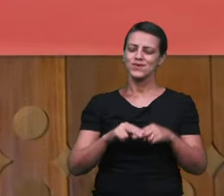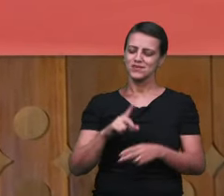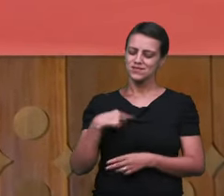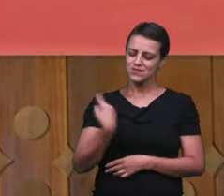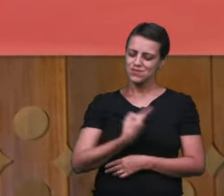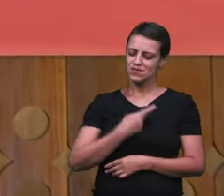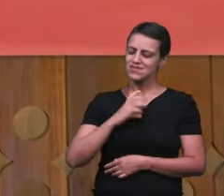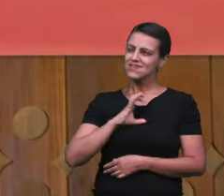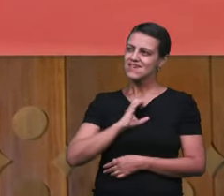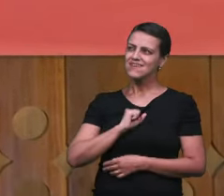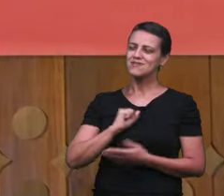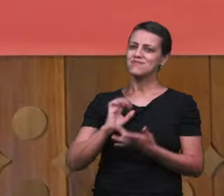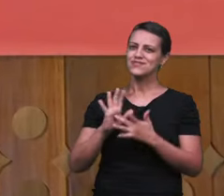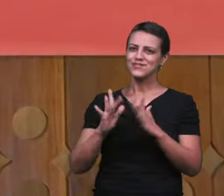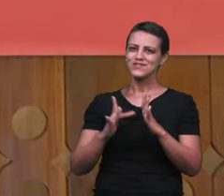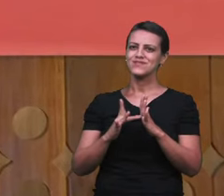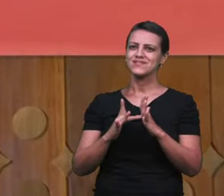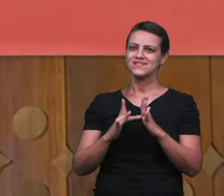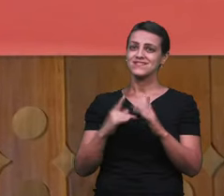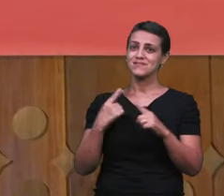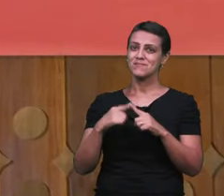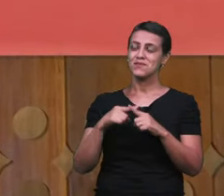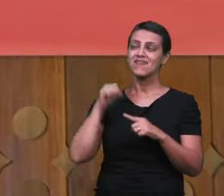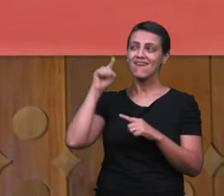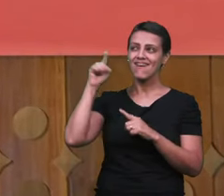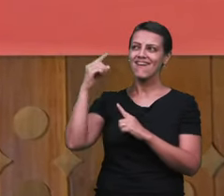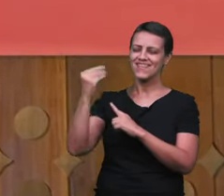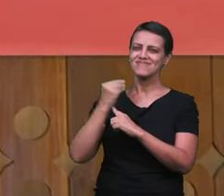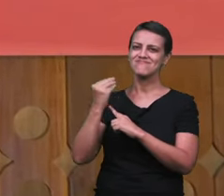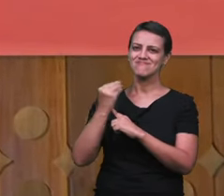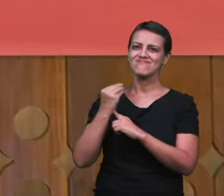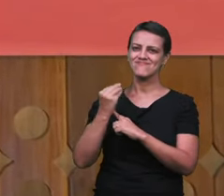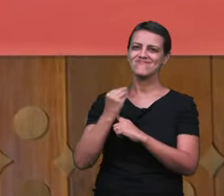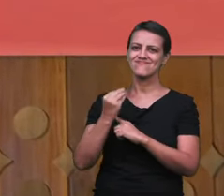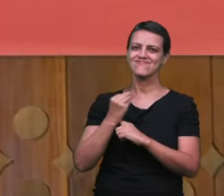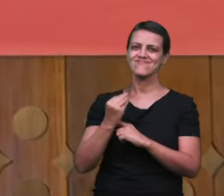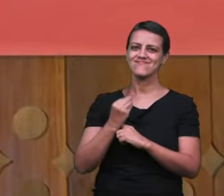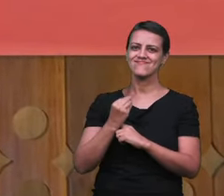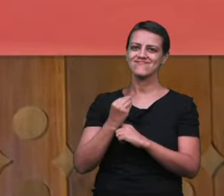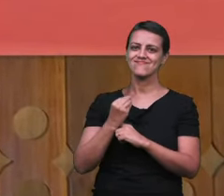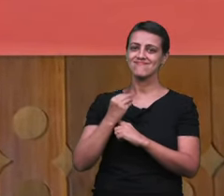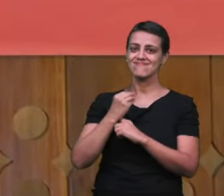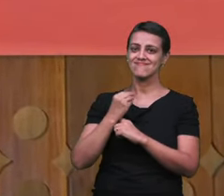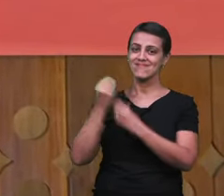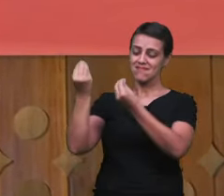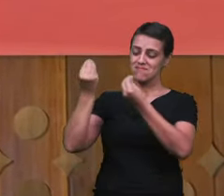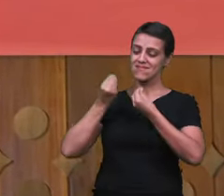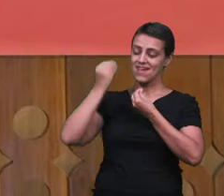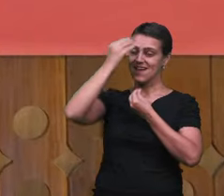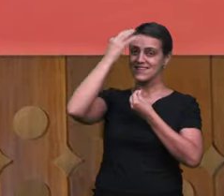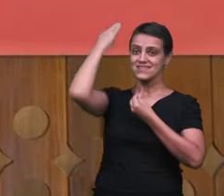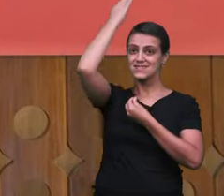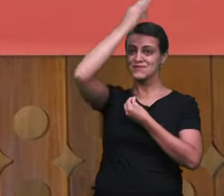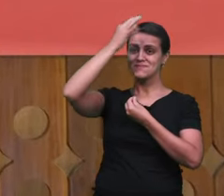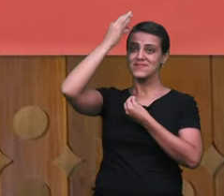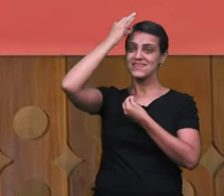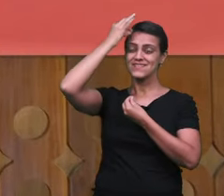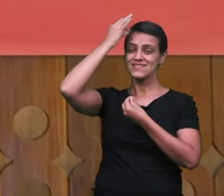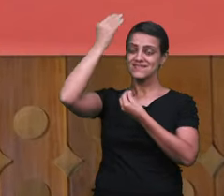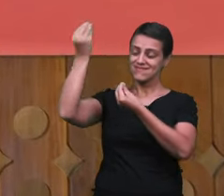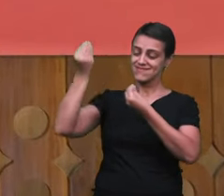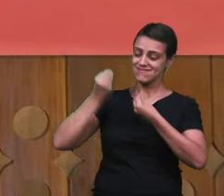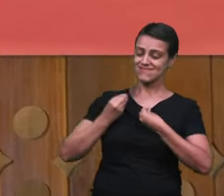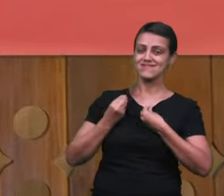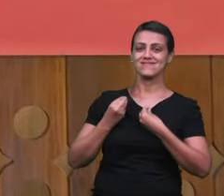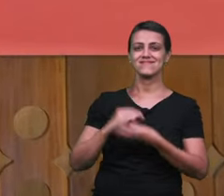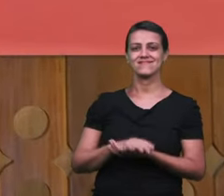Jesus, que é Ele quem cuida de nós, é Ele quem envia o Espírito, é Ele quem traz para